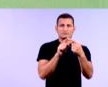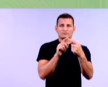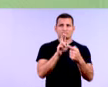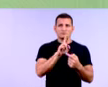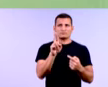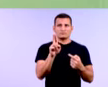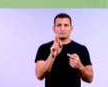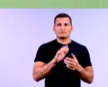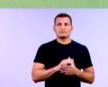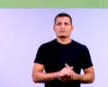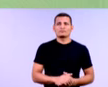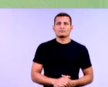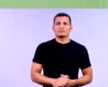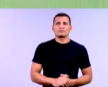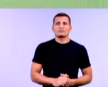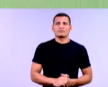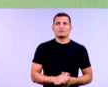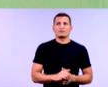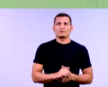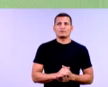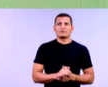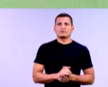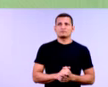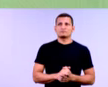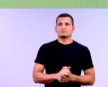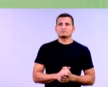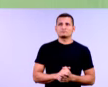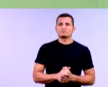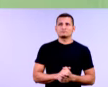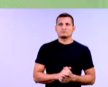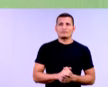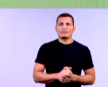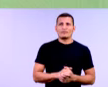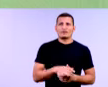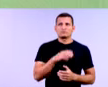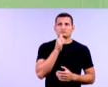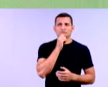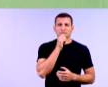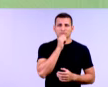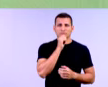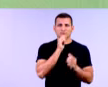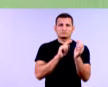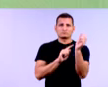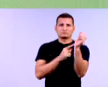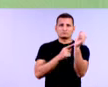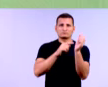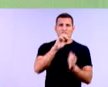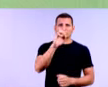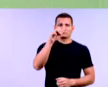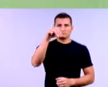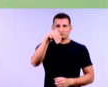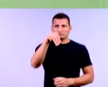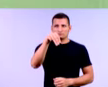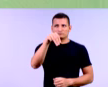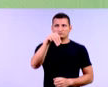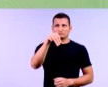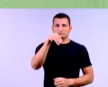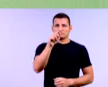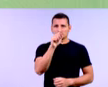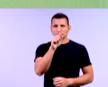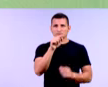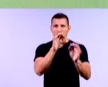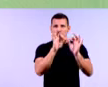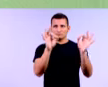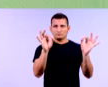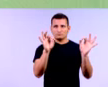Bem, prestem atenção. Como eu não tenho a preposição em, como nesse caso eu